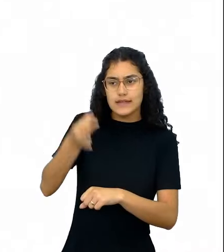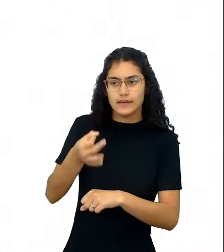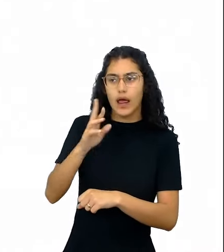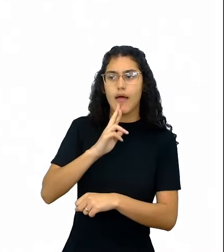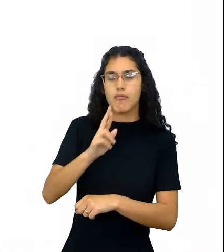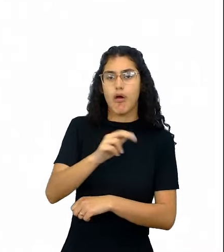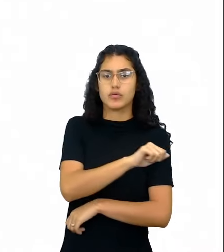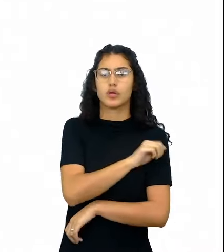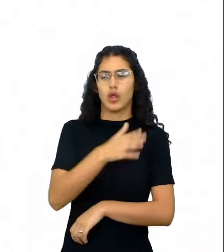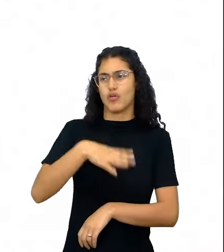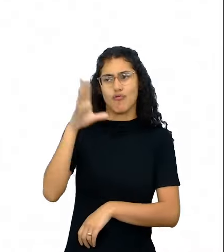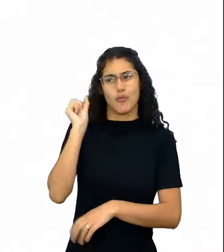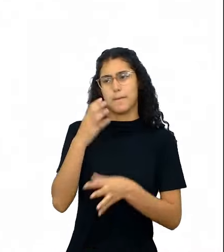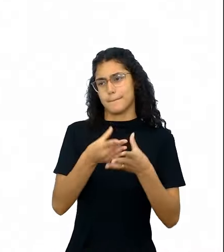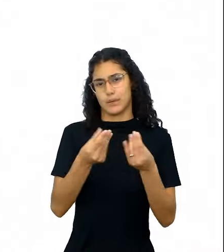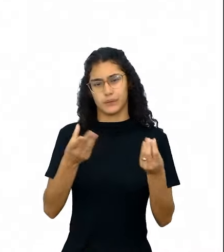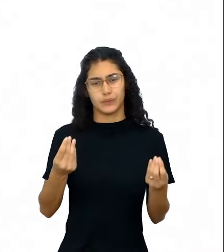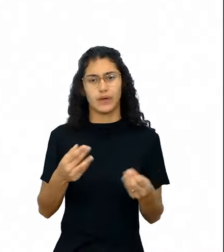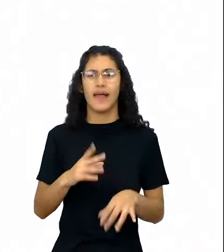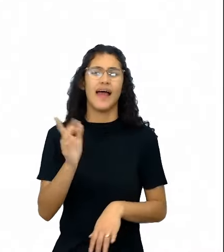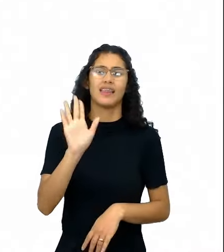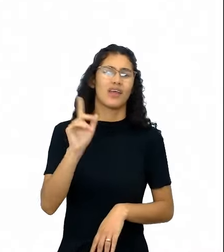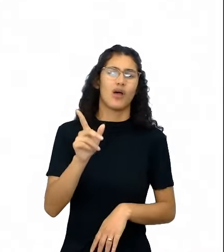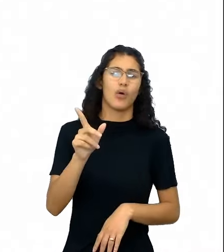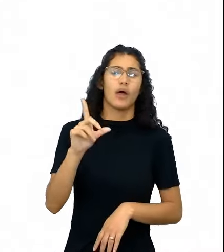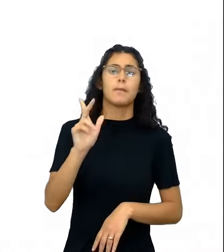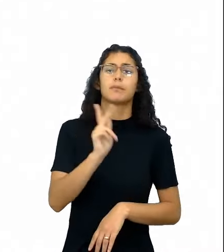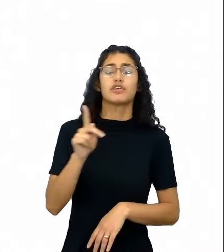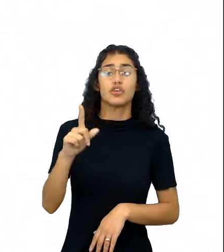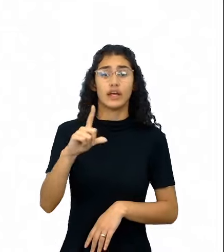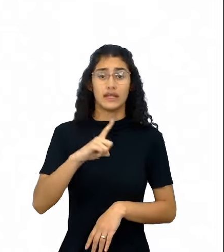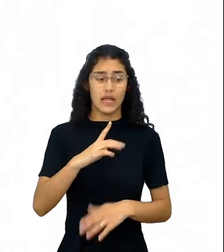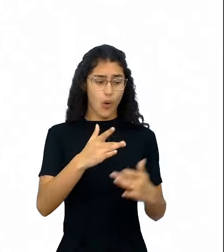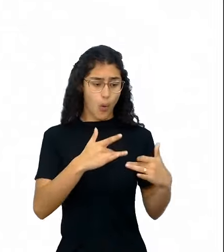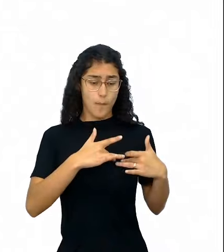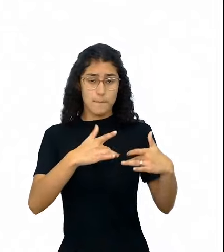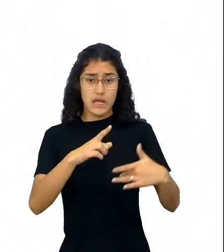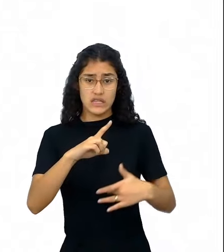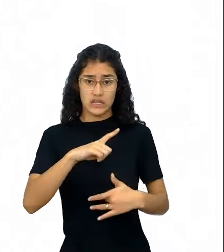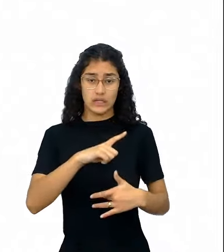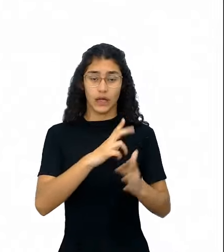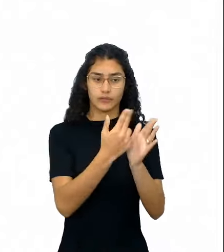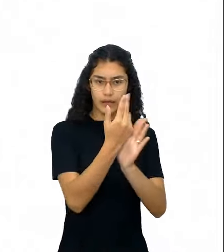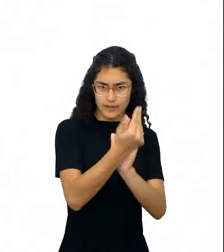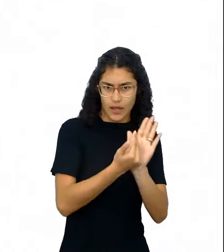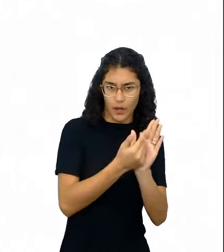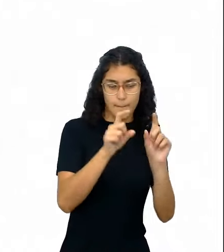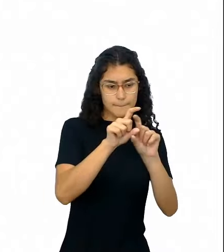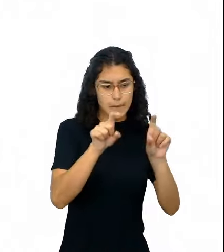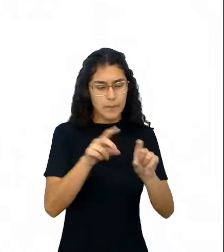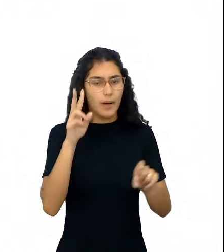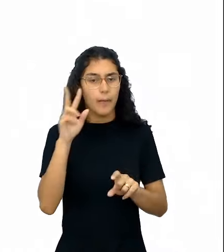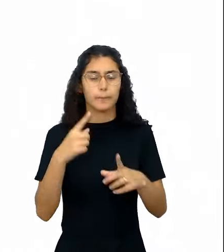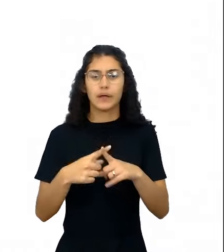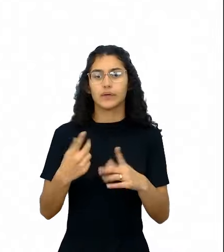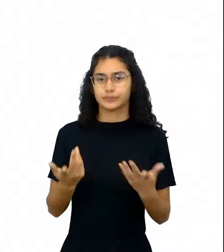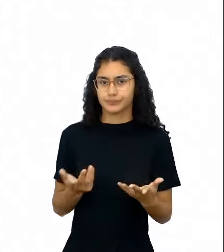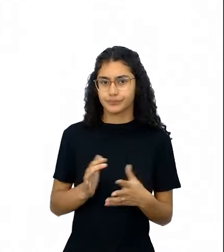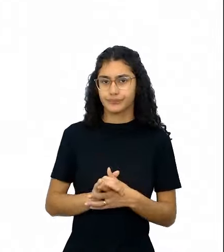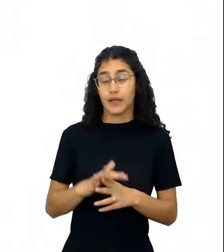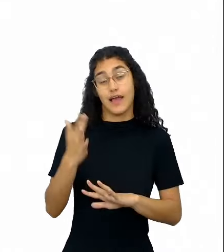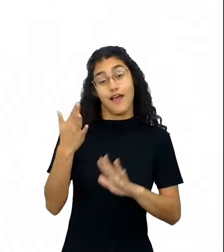ouvi muito isso, né? Ah, não, professor, tem esse romance lá na versão História em Quadrinhos? Ah, por quê? Porque